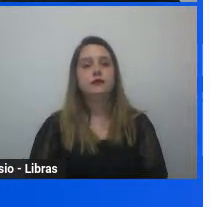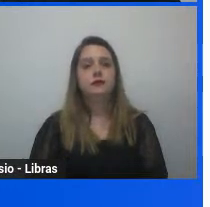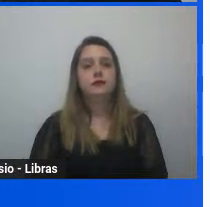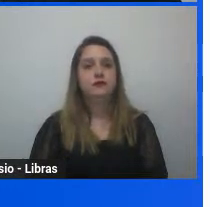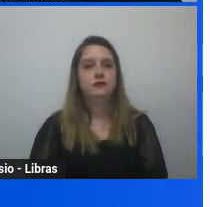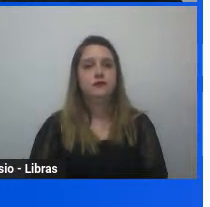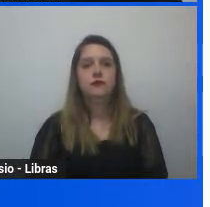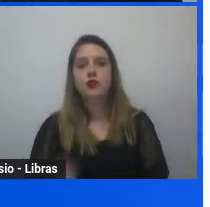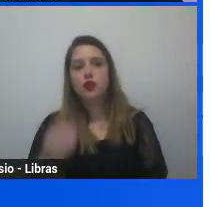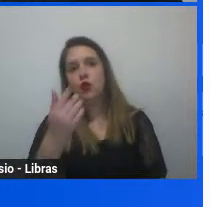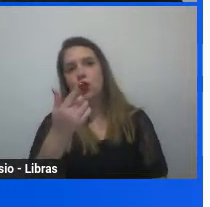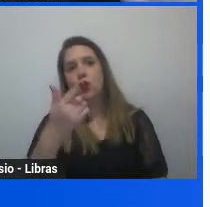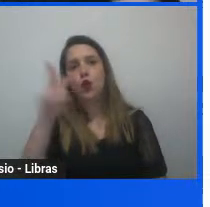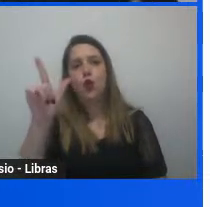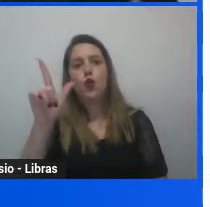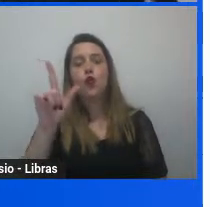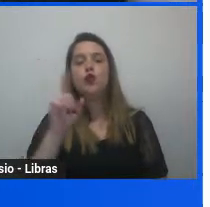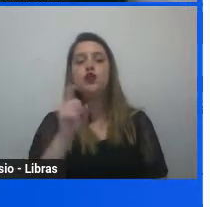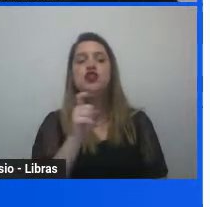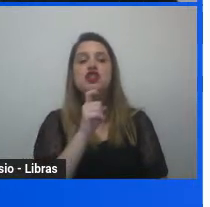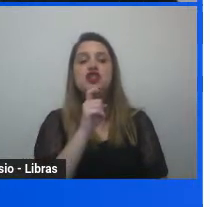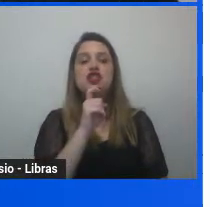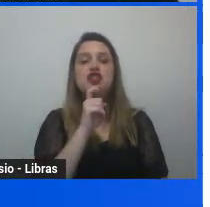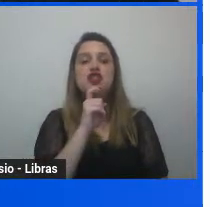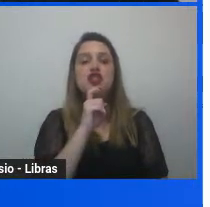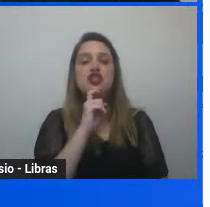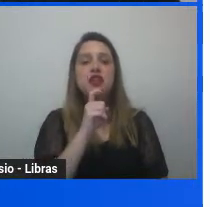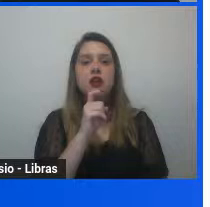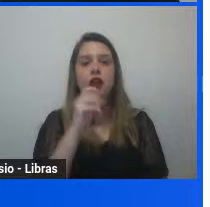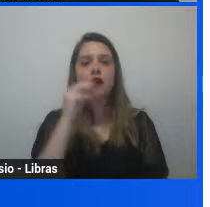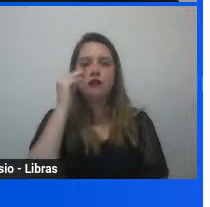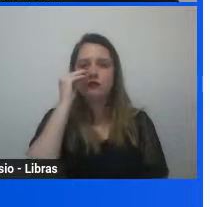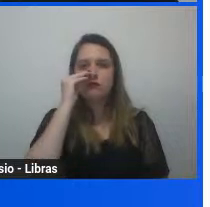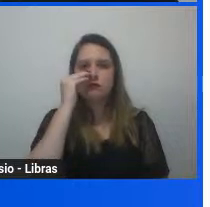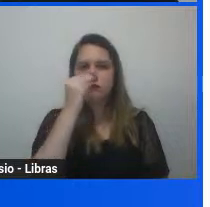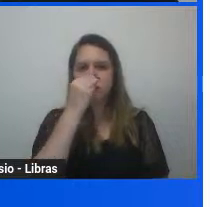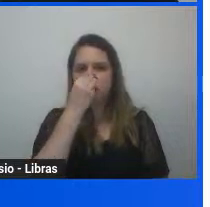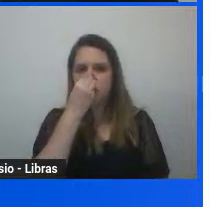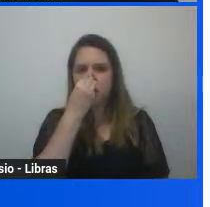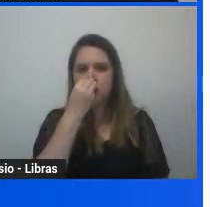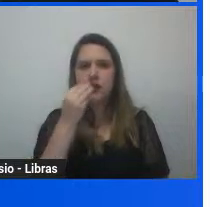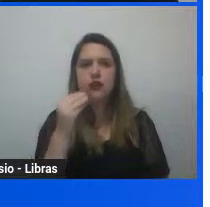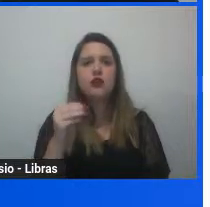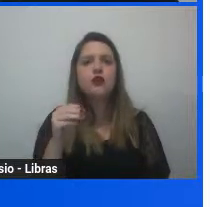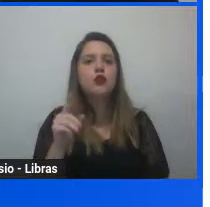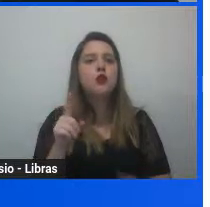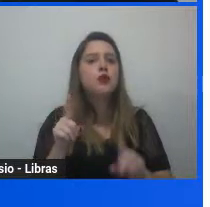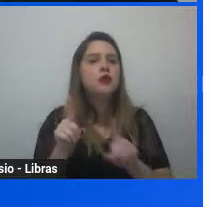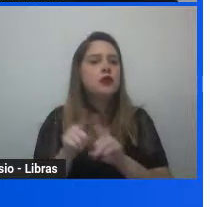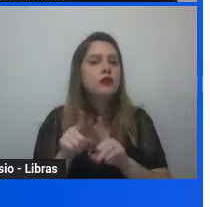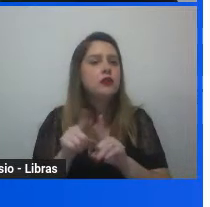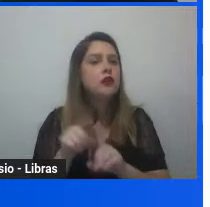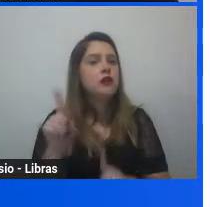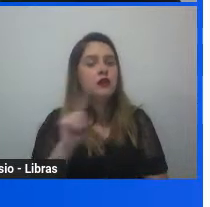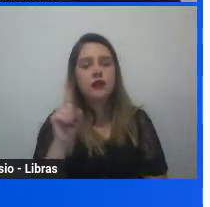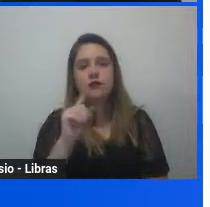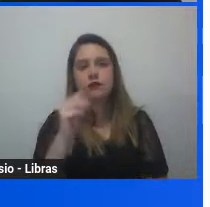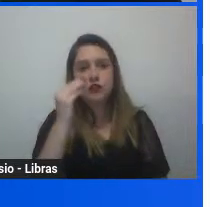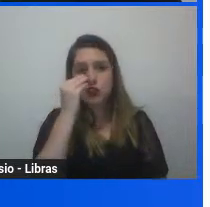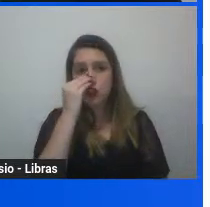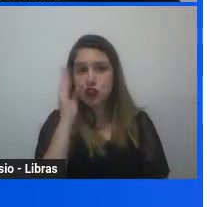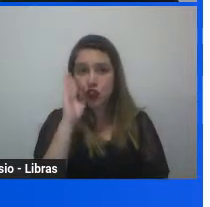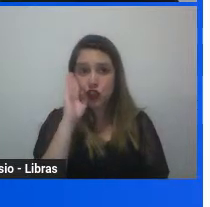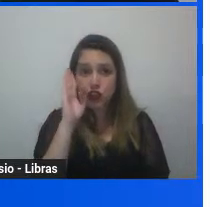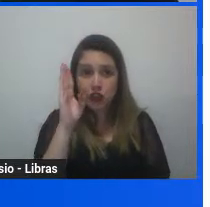Vou aplicar gelo sobre a narina? Posso. E se eu for aplicar o gelo, não aplique o gelo direto, porque